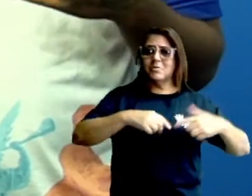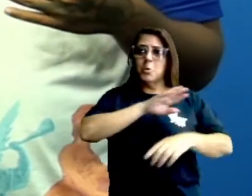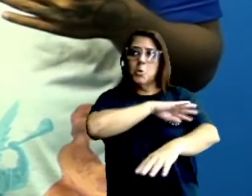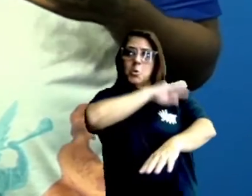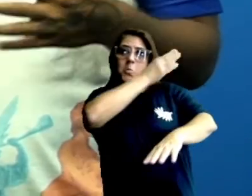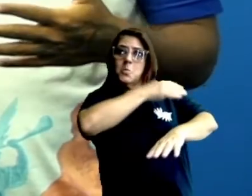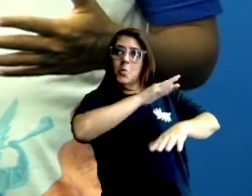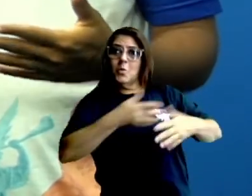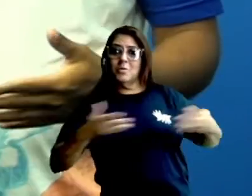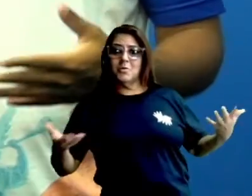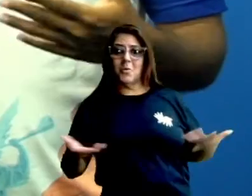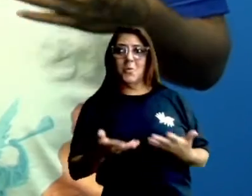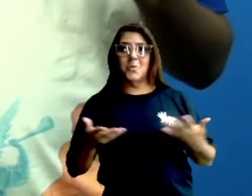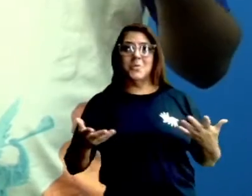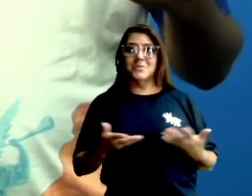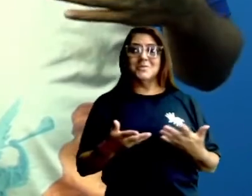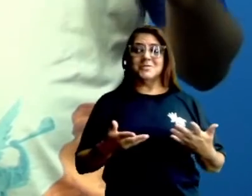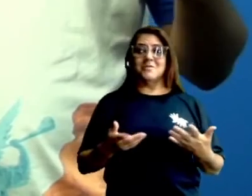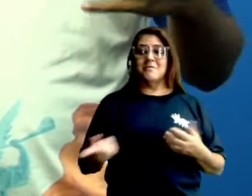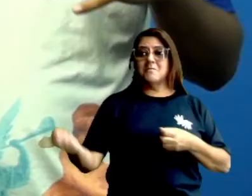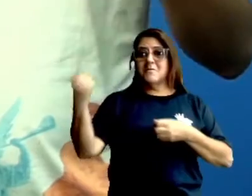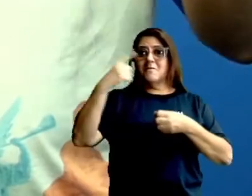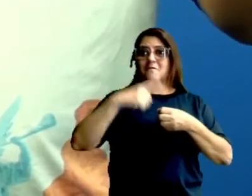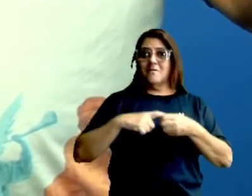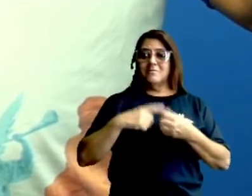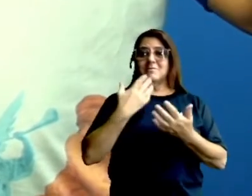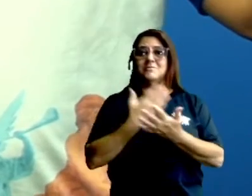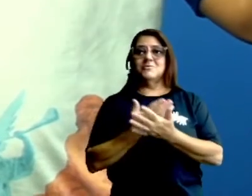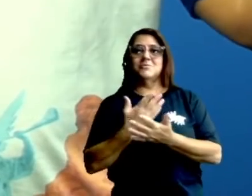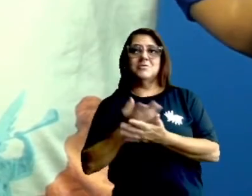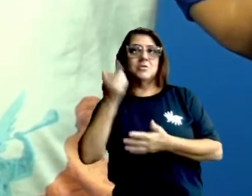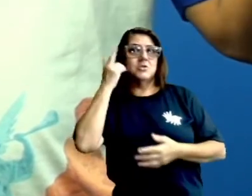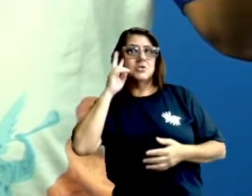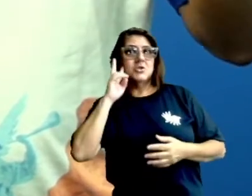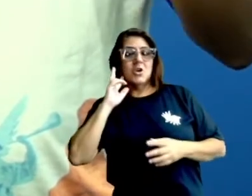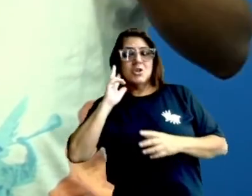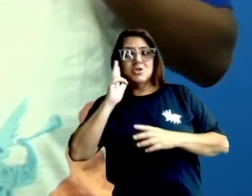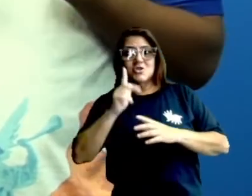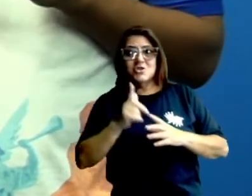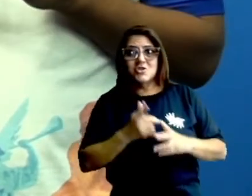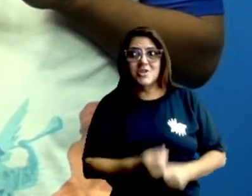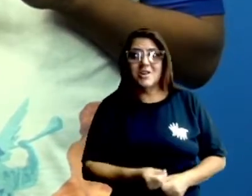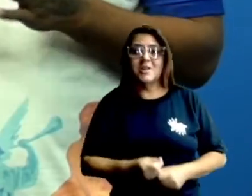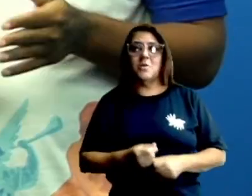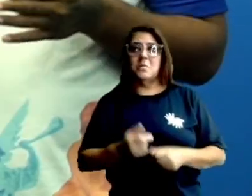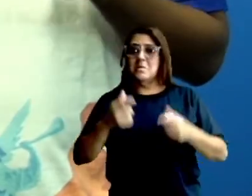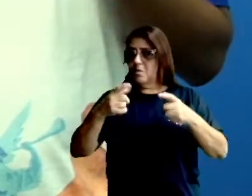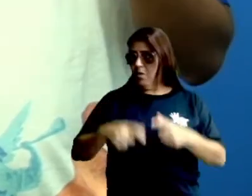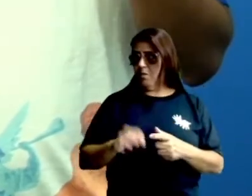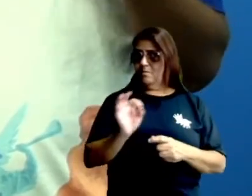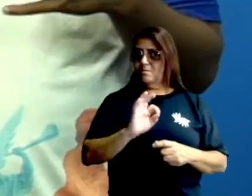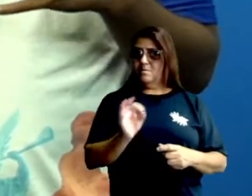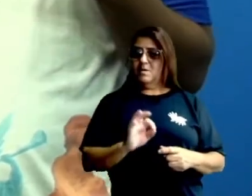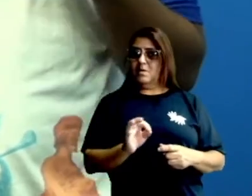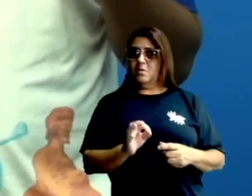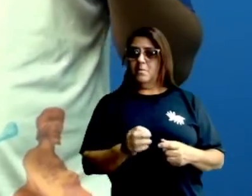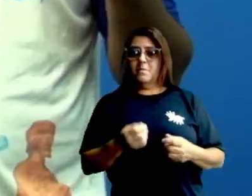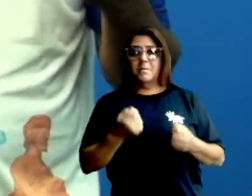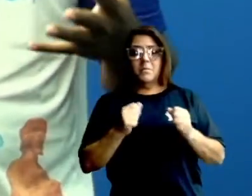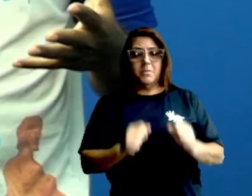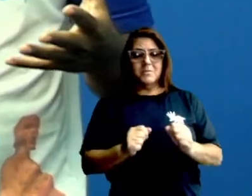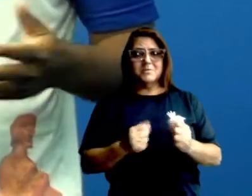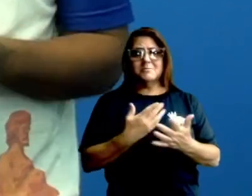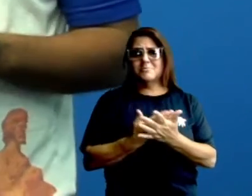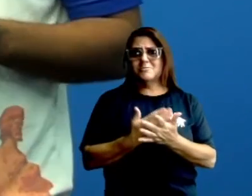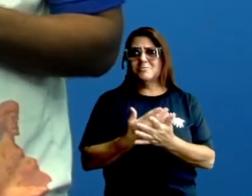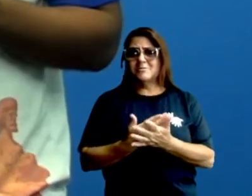nesta semana hoje nós vamos voltar a estudar a história geral e não mais a local e para a gente poder